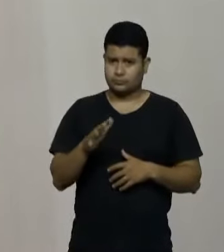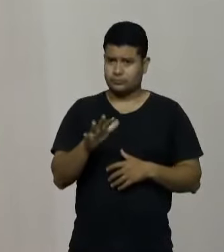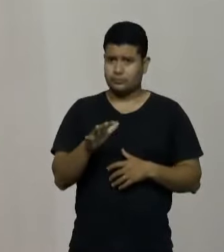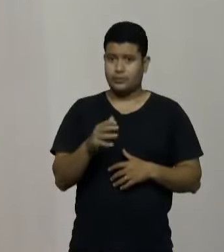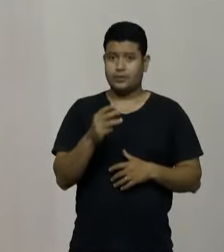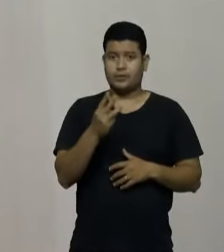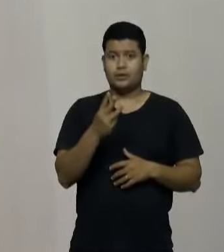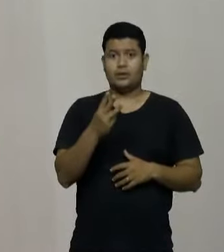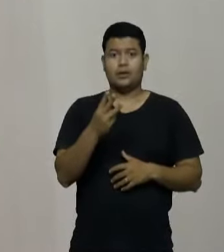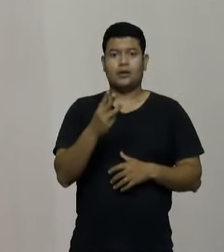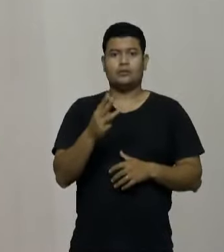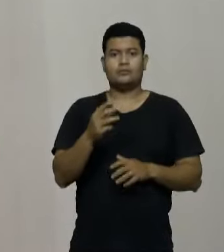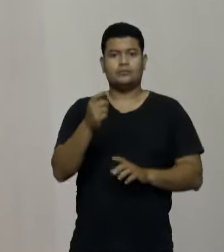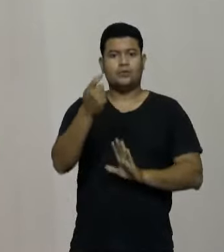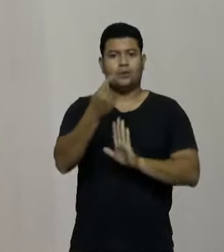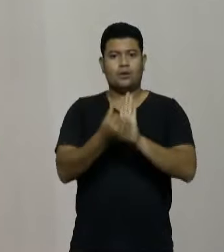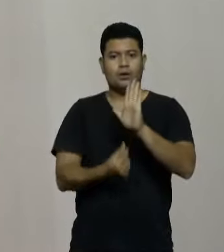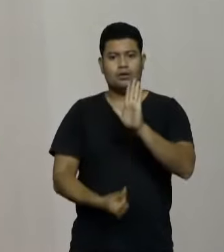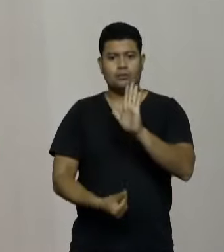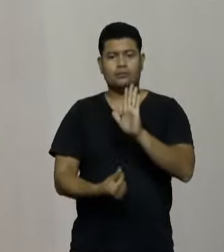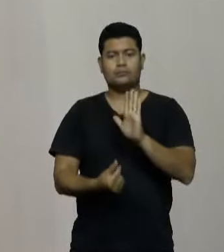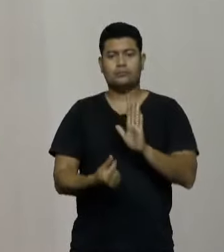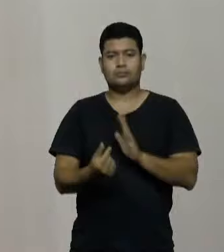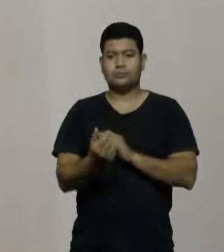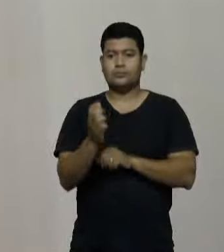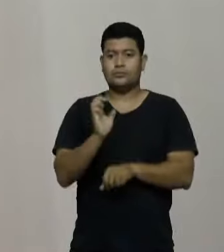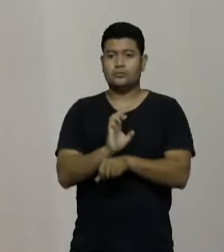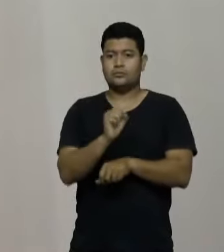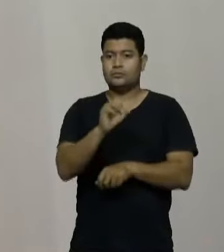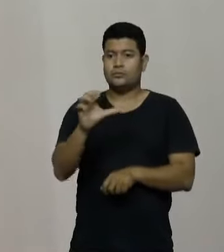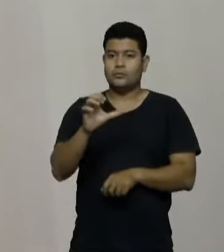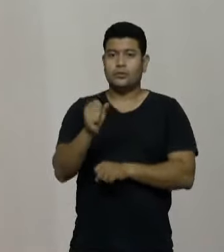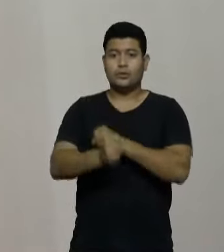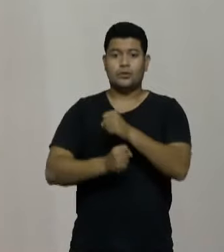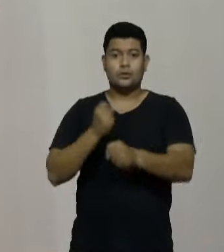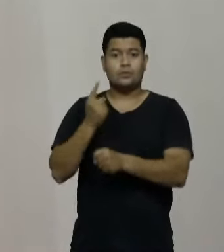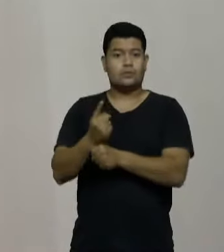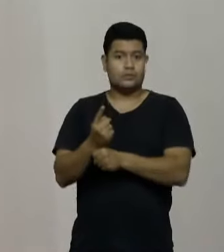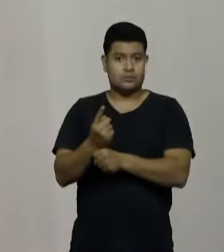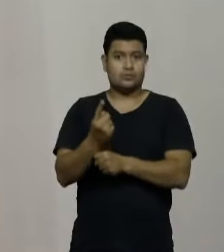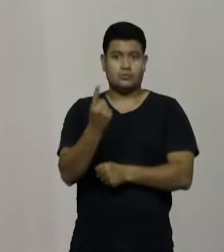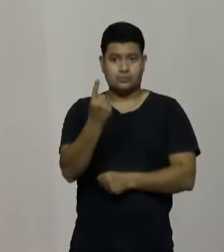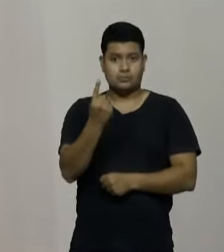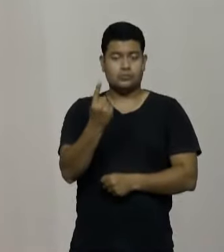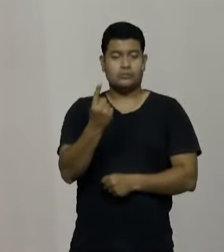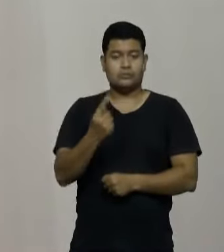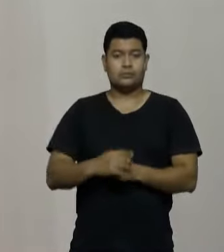do Estado de Santa Catarina em um ano, que foi tirado.